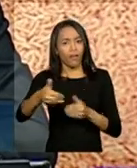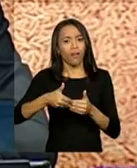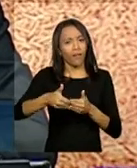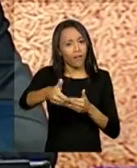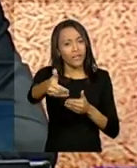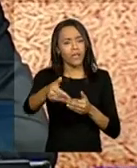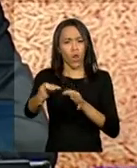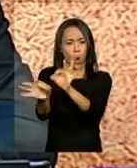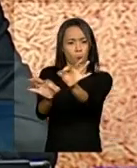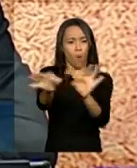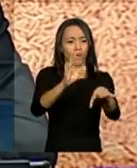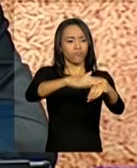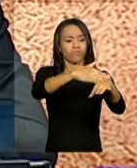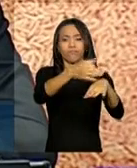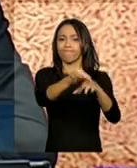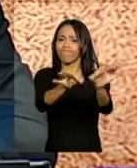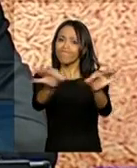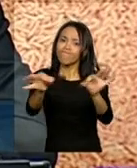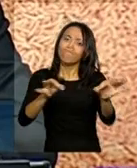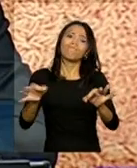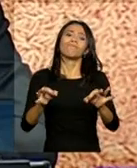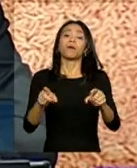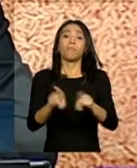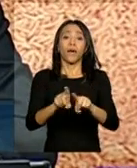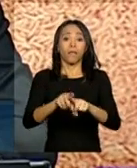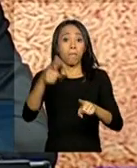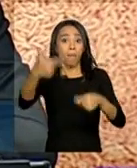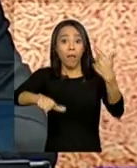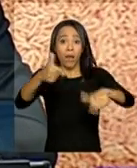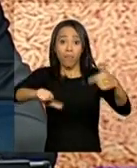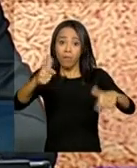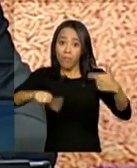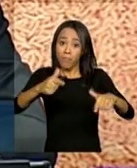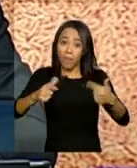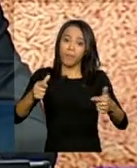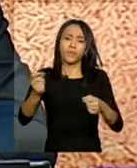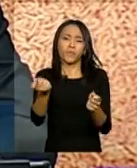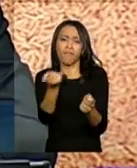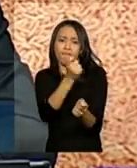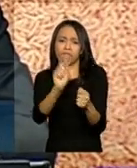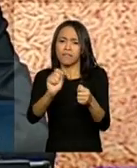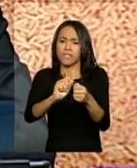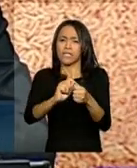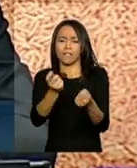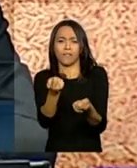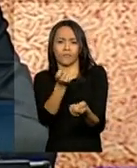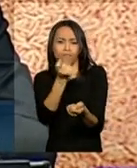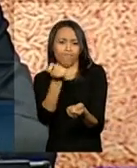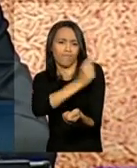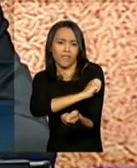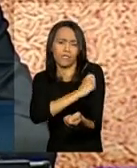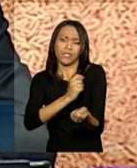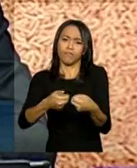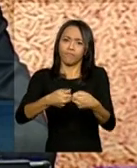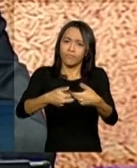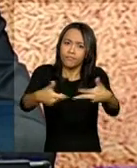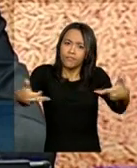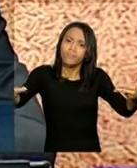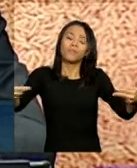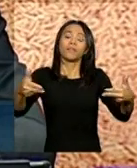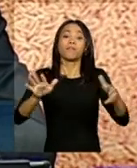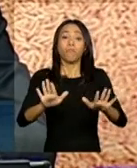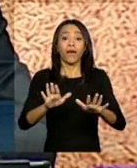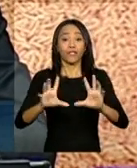infraestrutura com capacidade aumentando a sua capacidade produtiva e consequentemente diminuição dos cursos para